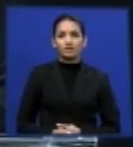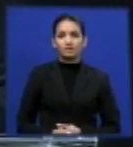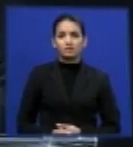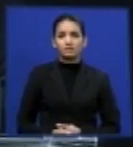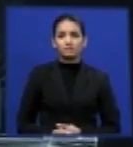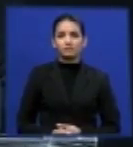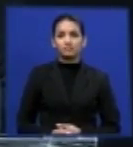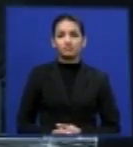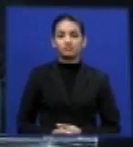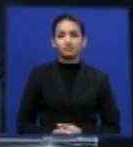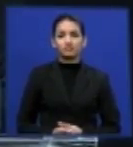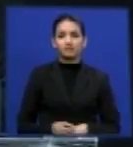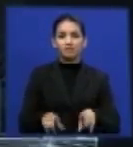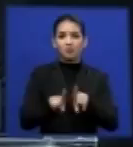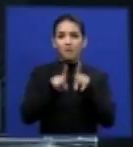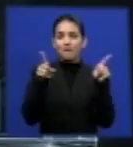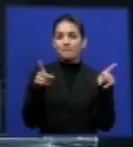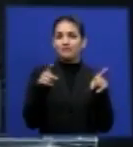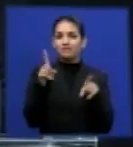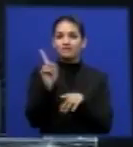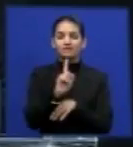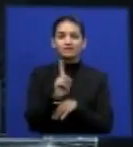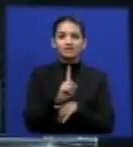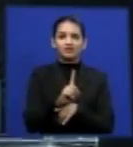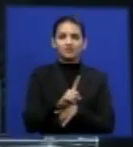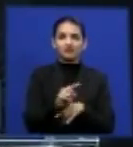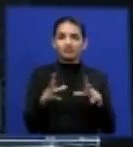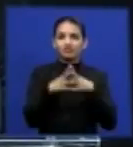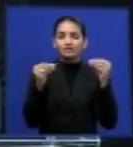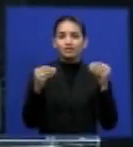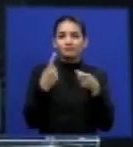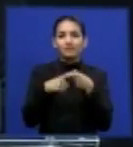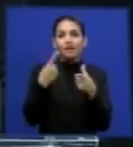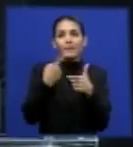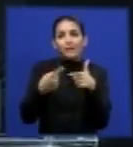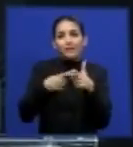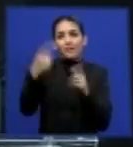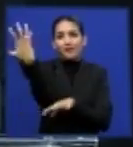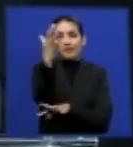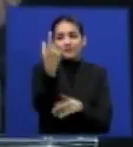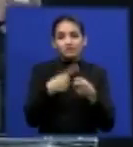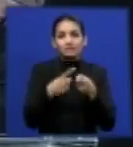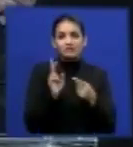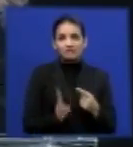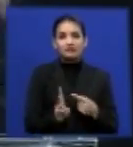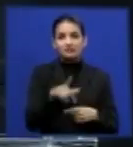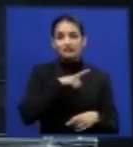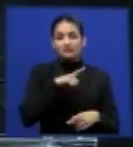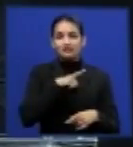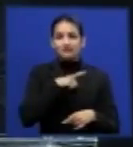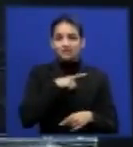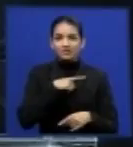E ele não é biodegradável. Isso é um problema para o meio ambiente.